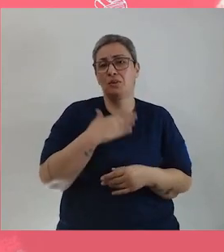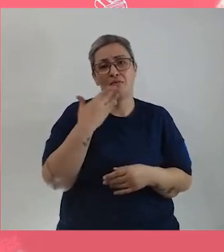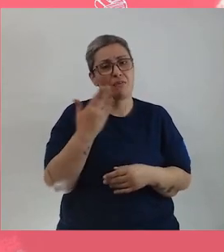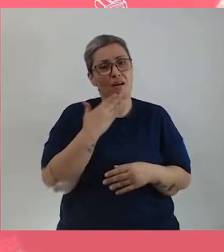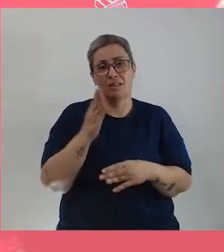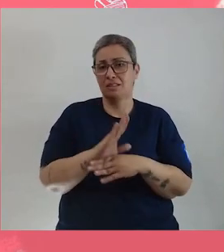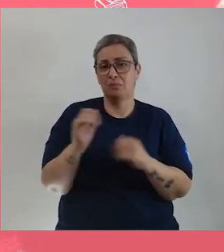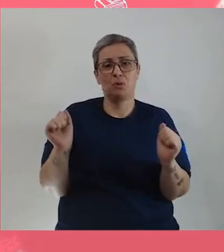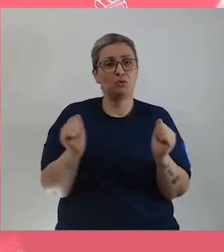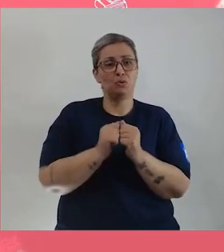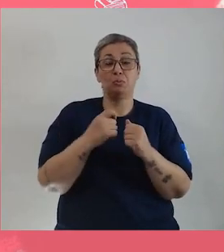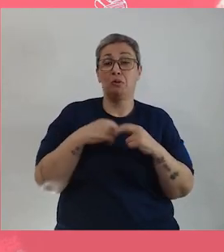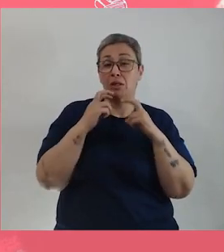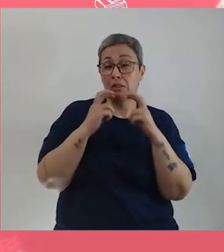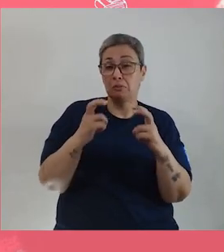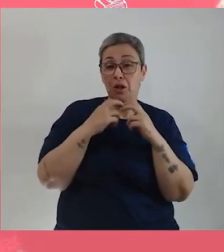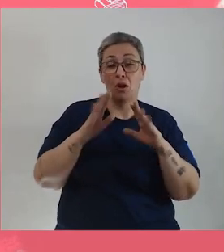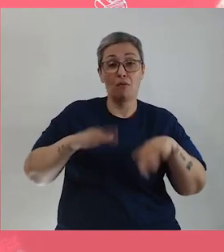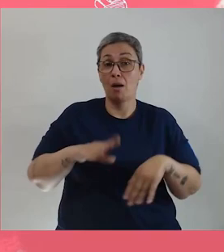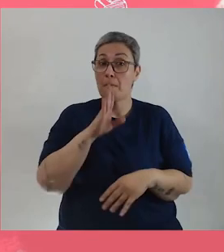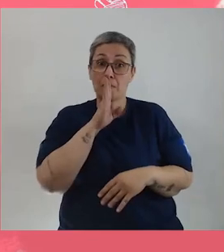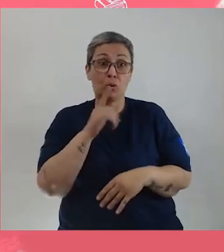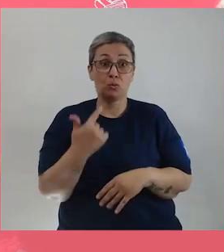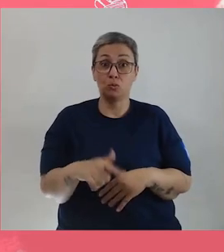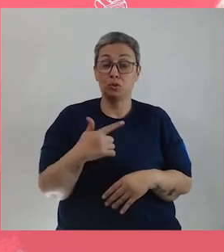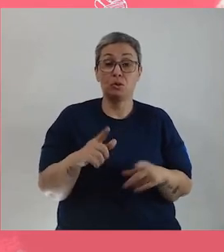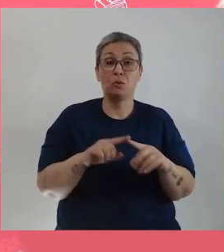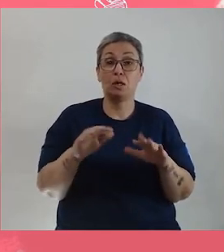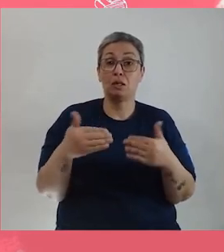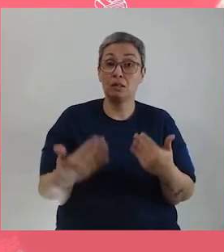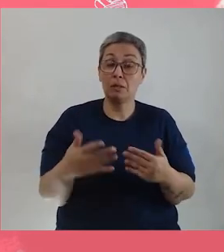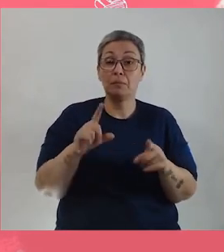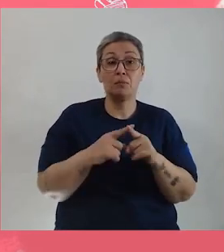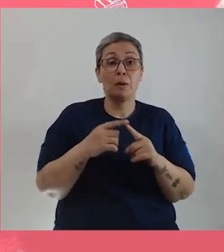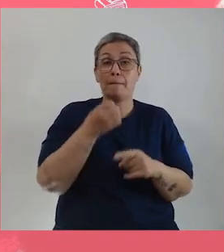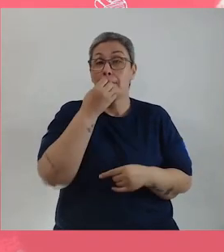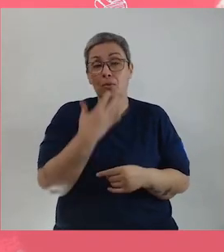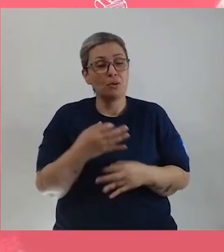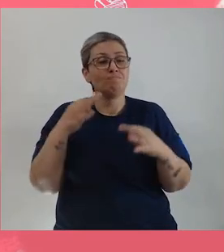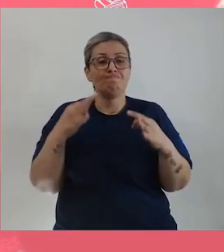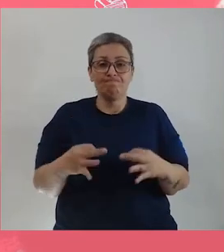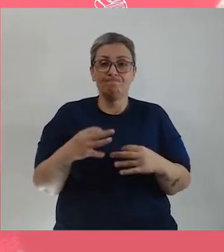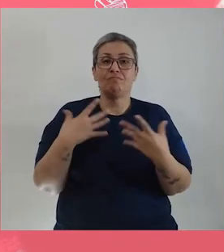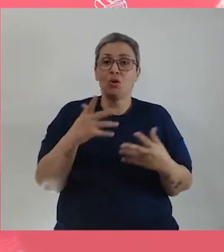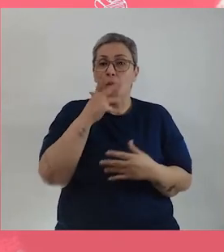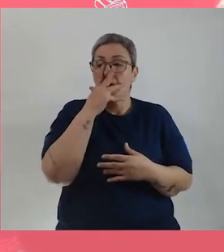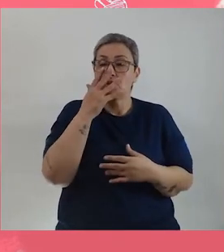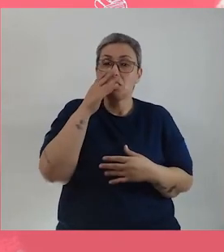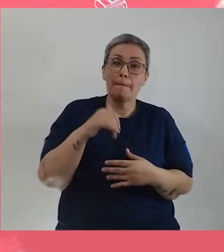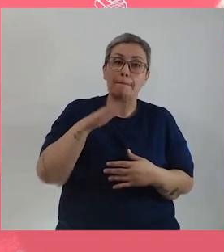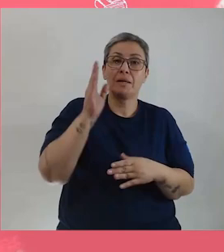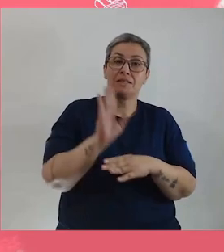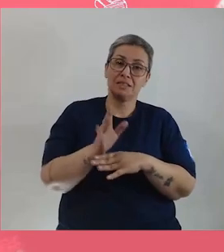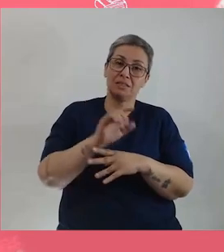não é fácil vir no cinema com eles, porque eles fazem barulho, não ficam quietos. Então, assim, é muito, muito bom mesmo. Eu acho que